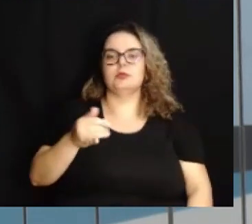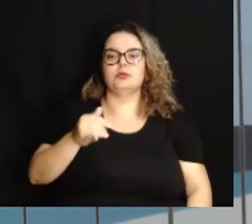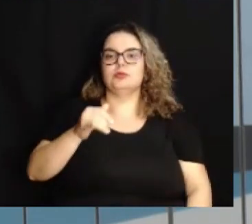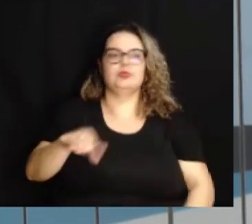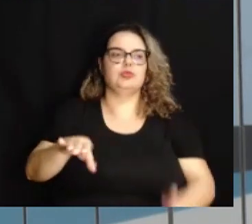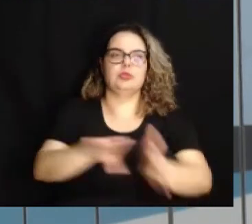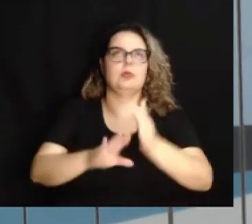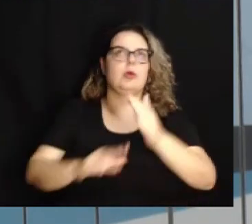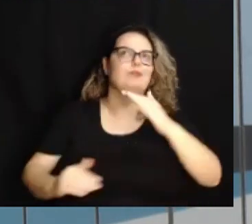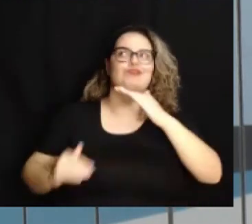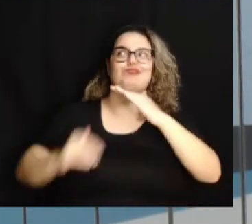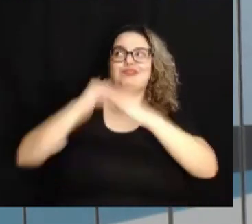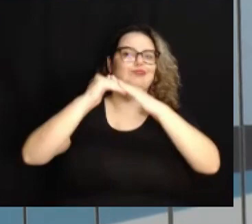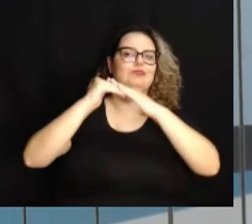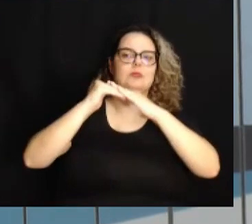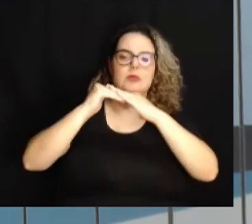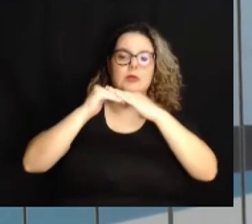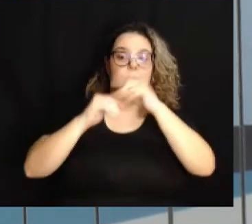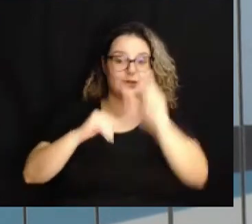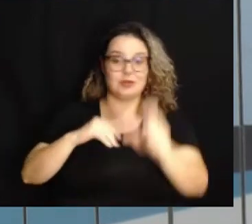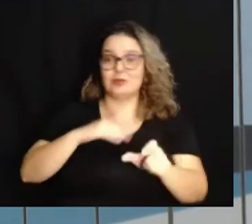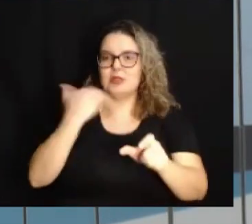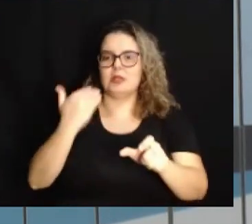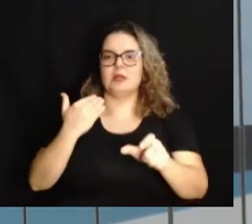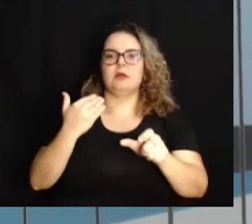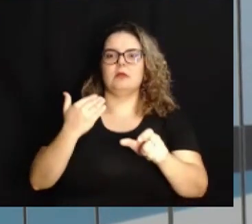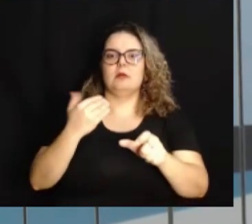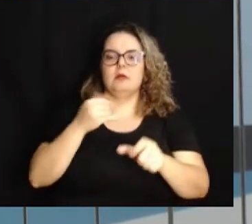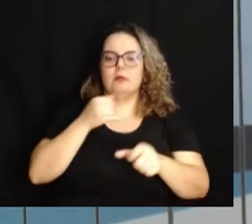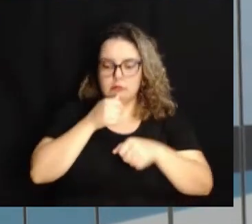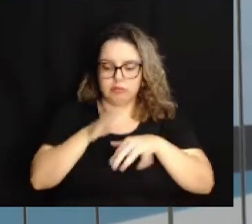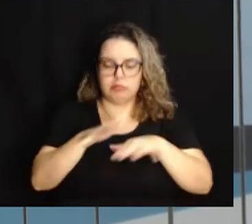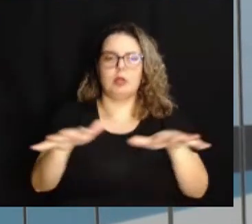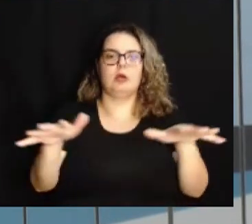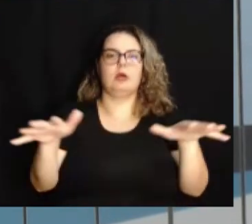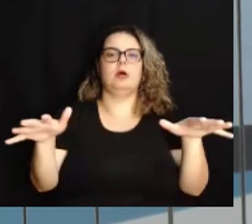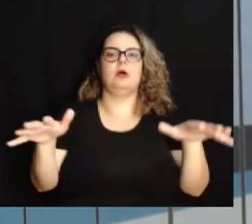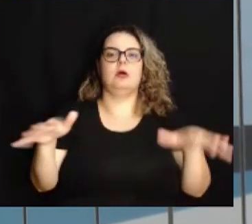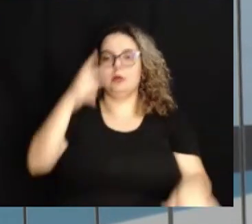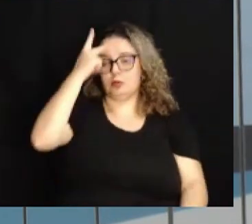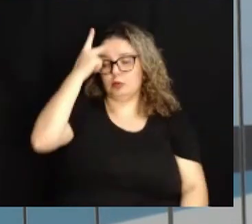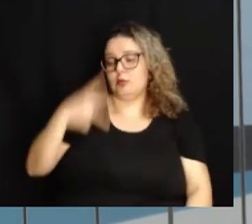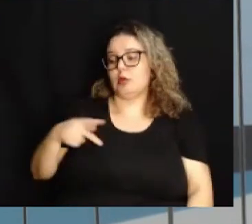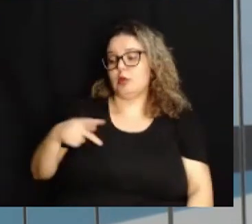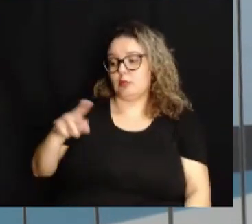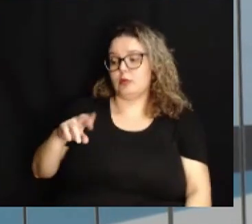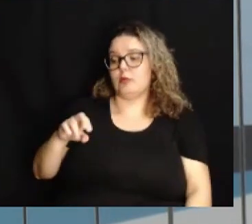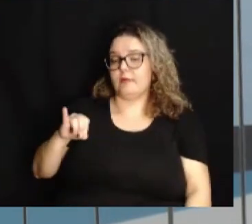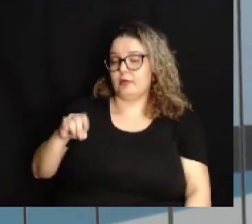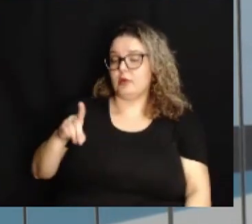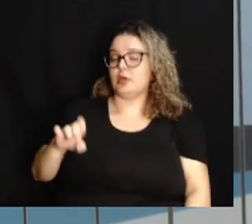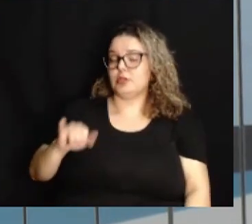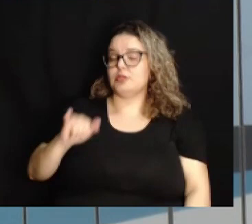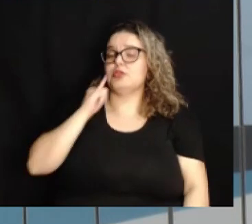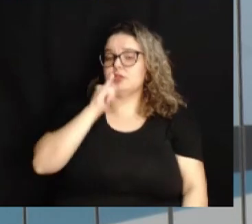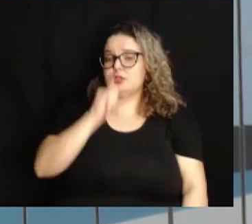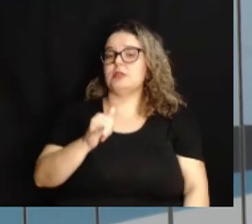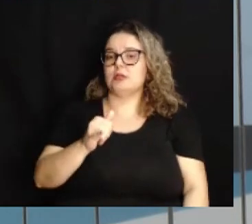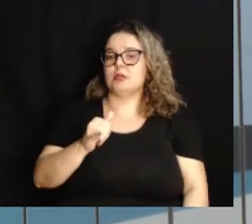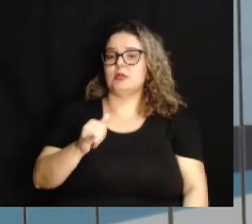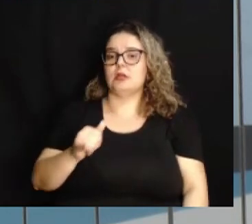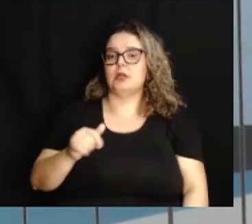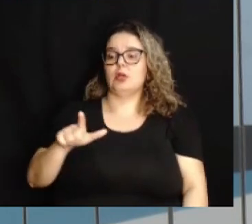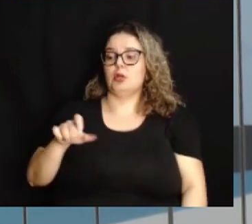alguém, essa energia ela fica solta. O próprio Freud, né, já falava sobre isso, né, num texto chamado Luto e Melancolia, que se nós